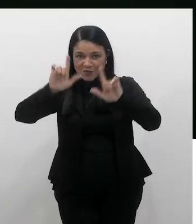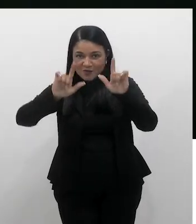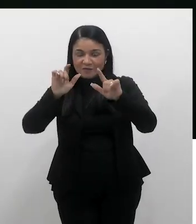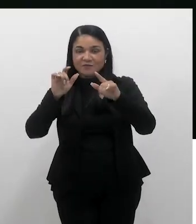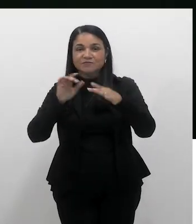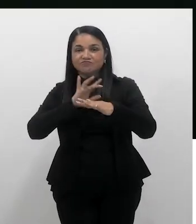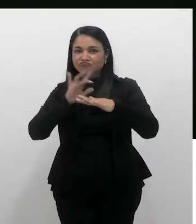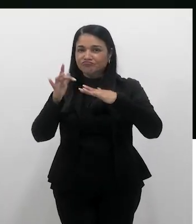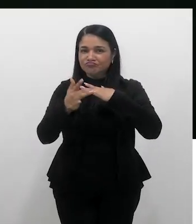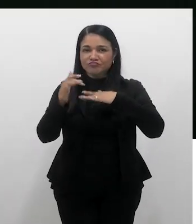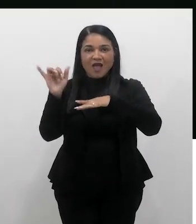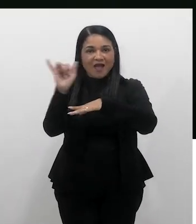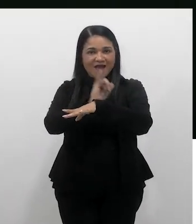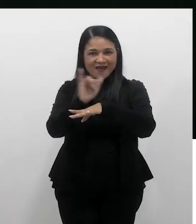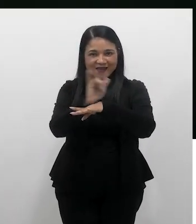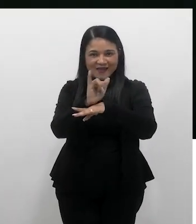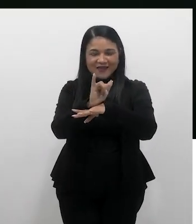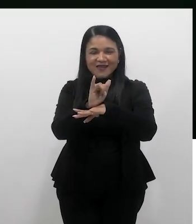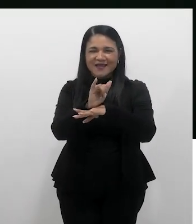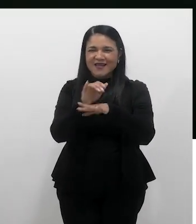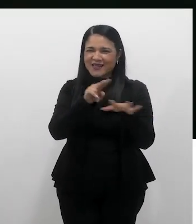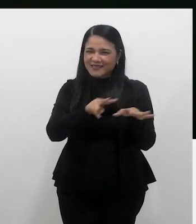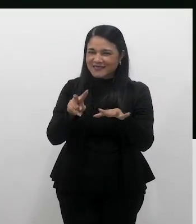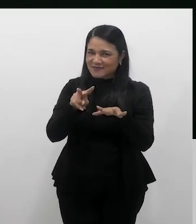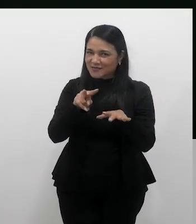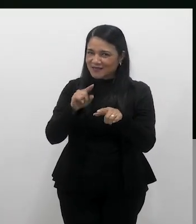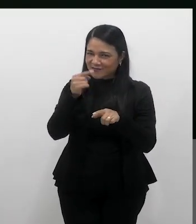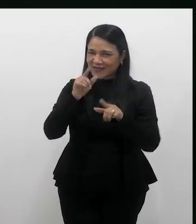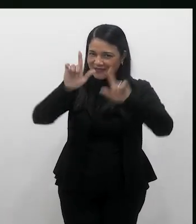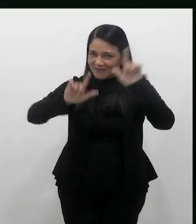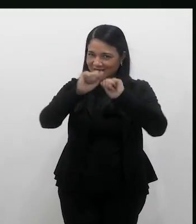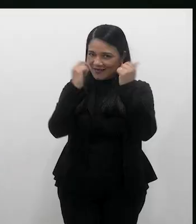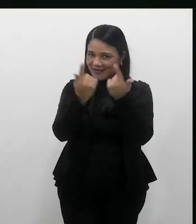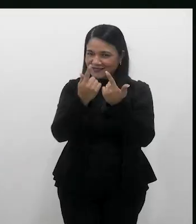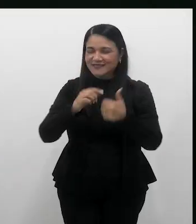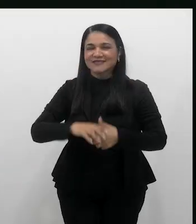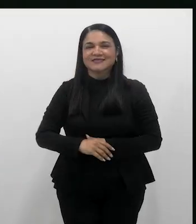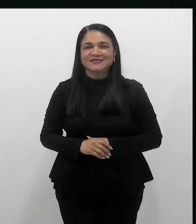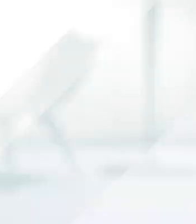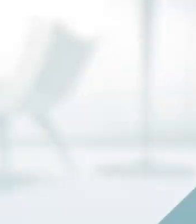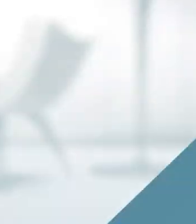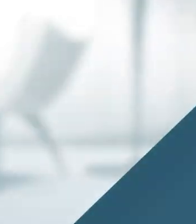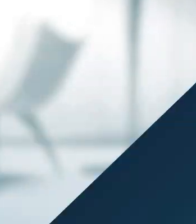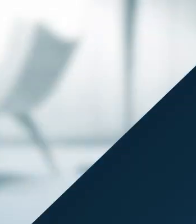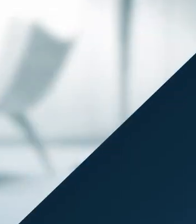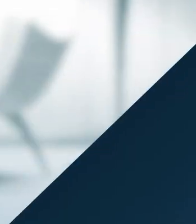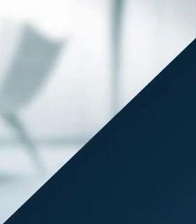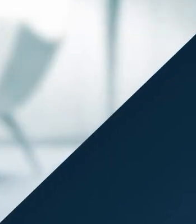programa, é só você acessar no YouTube. Até o próximo programa TV Alerj, o canal do Povo.